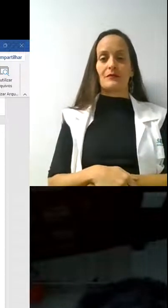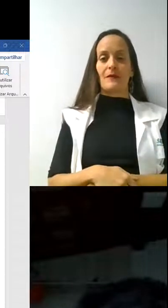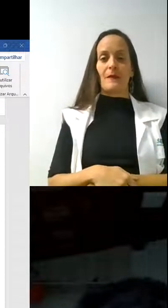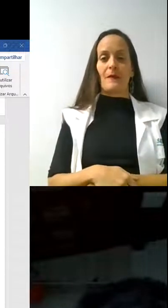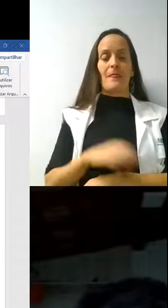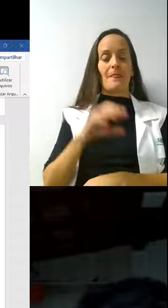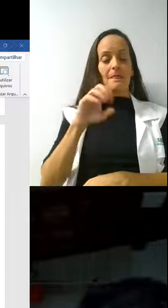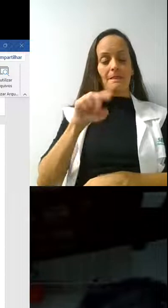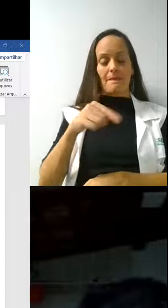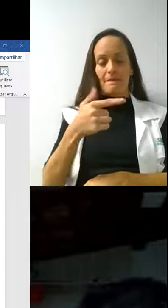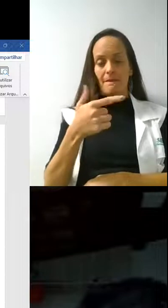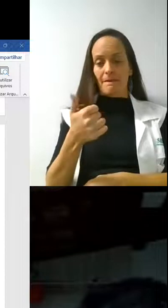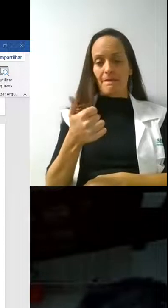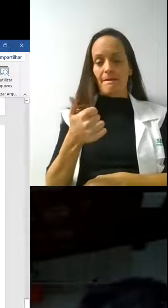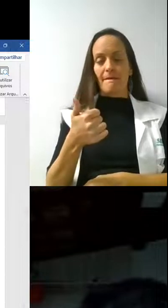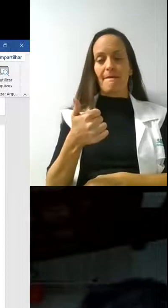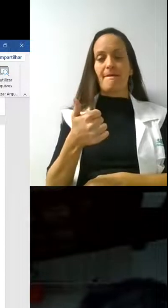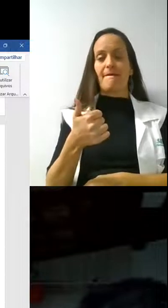É quanto? 0,21.